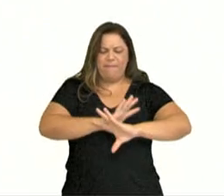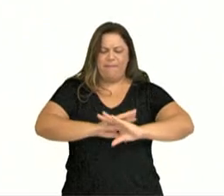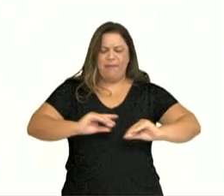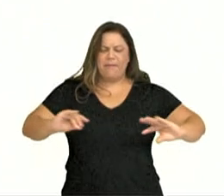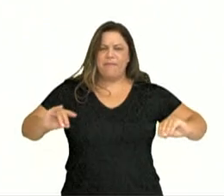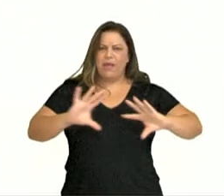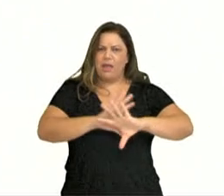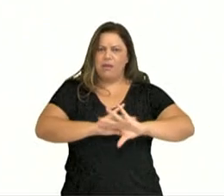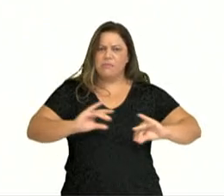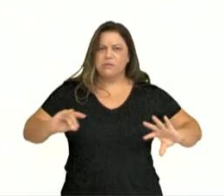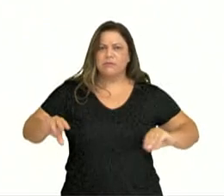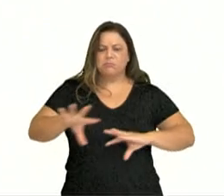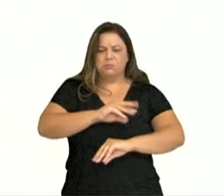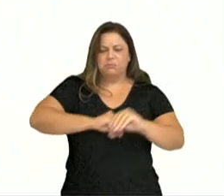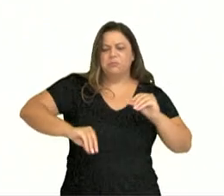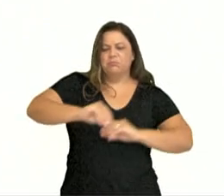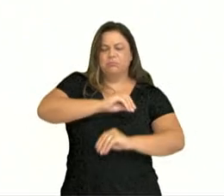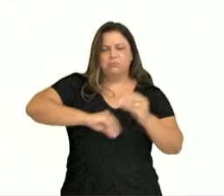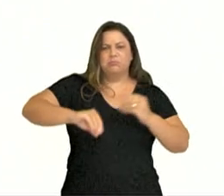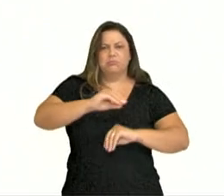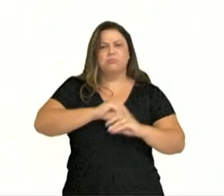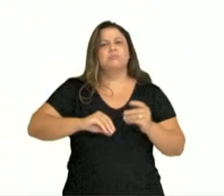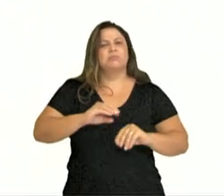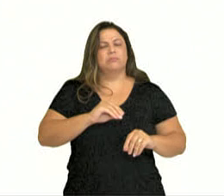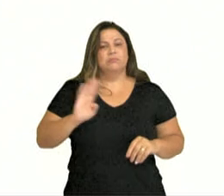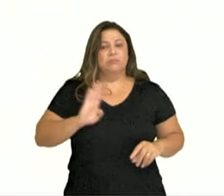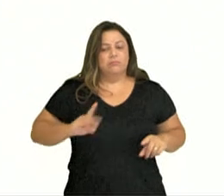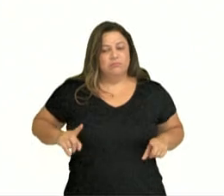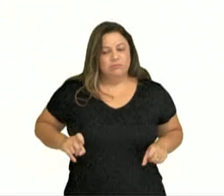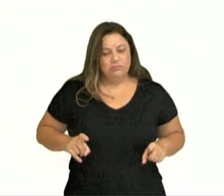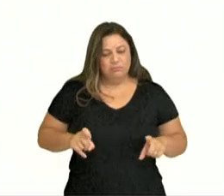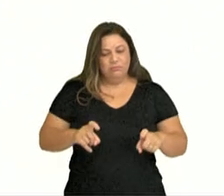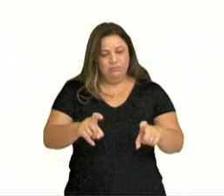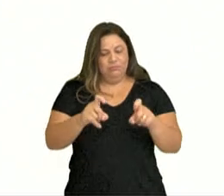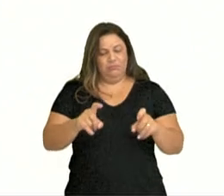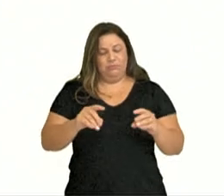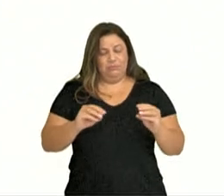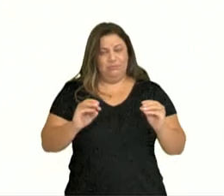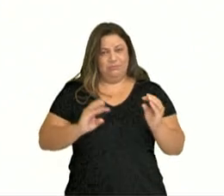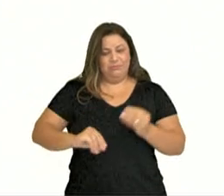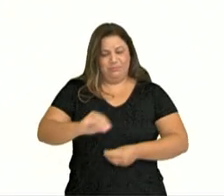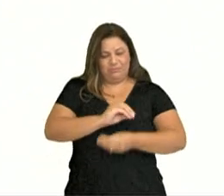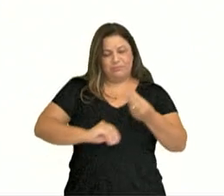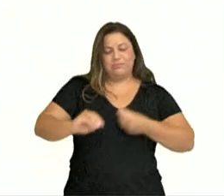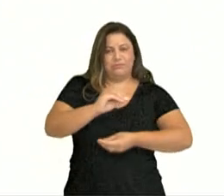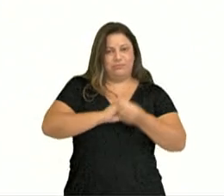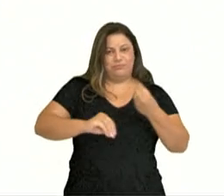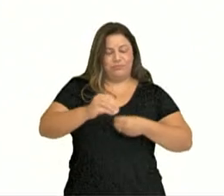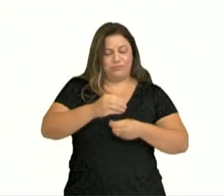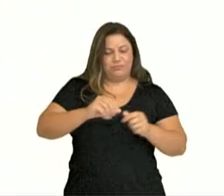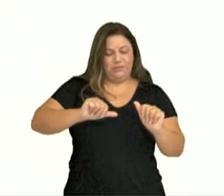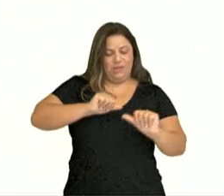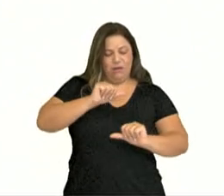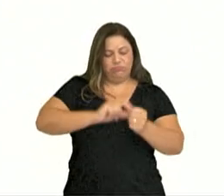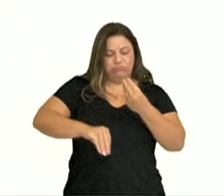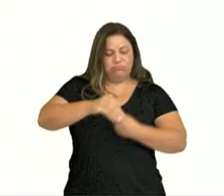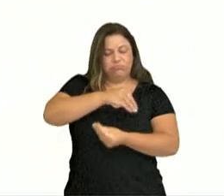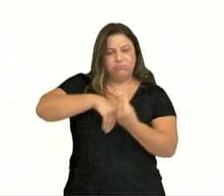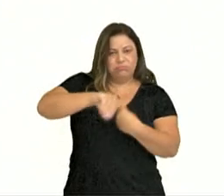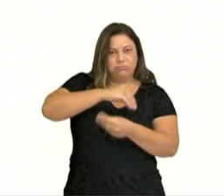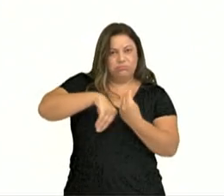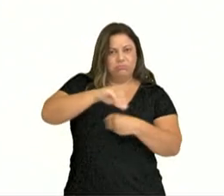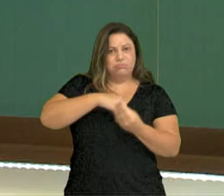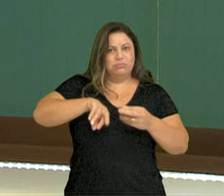como alimento, aonde as bactérias liberam novamente para o nutriente água, sódio, potássio, fósforo